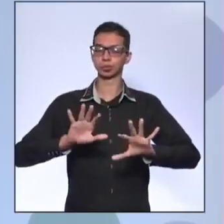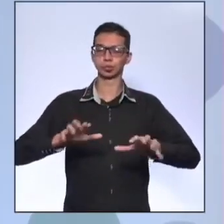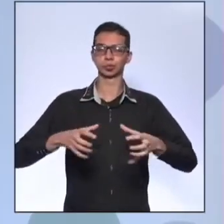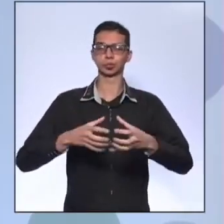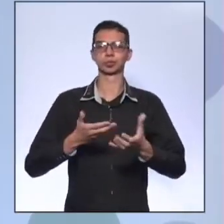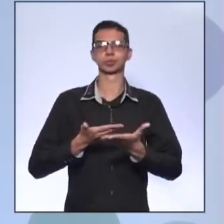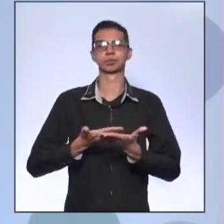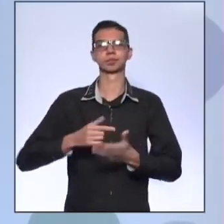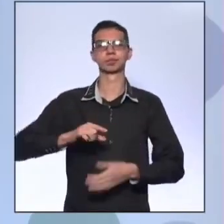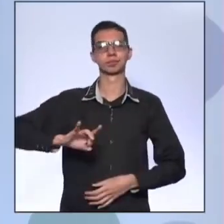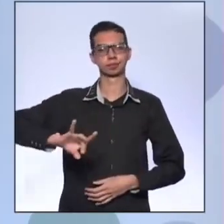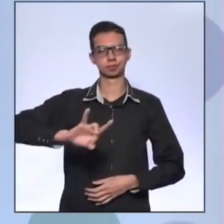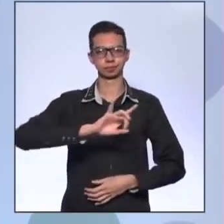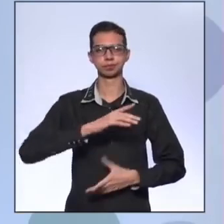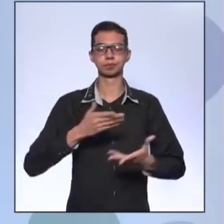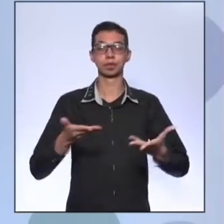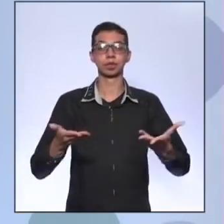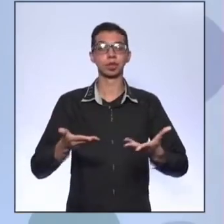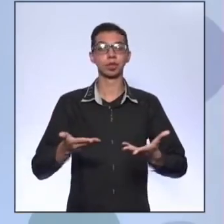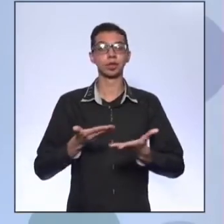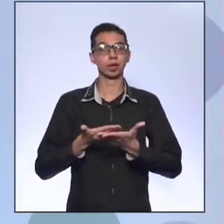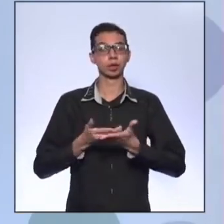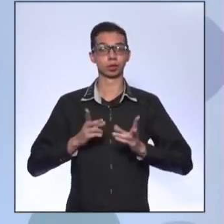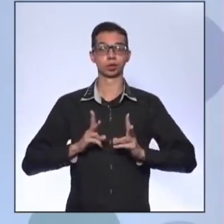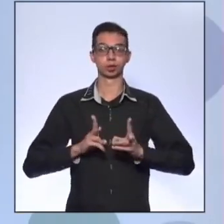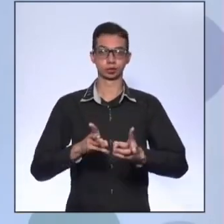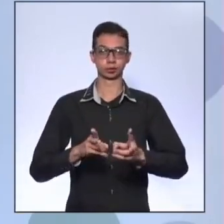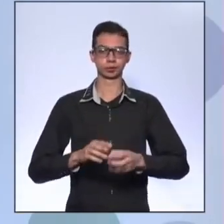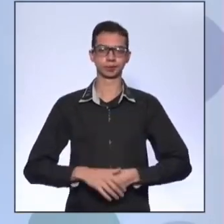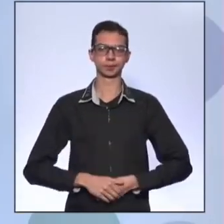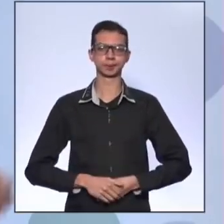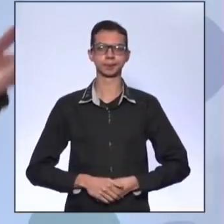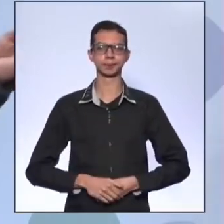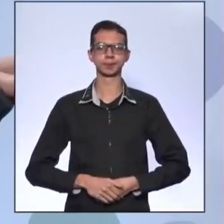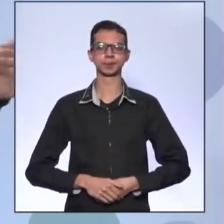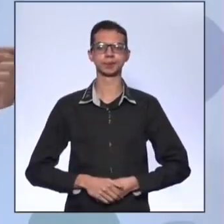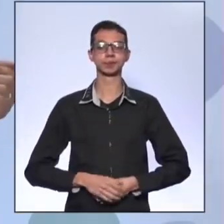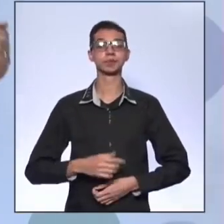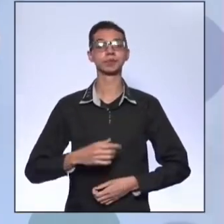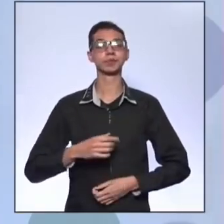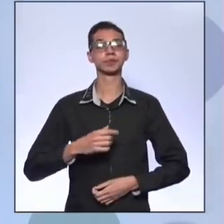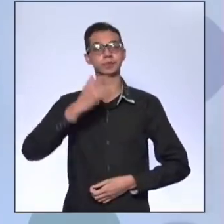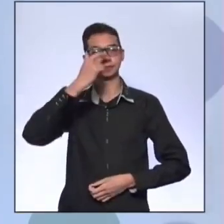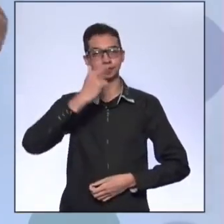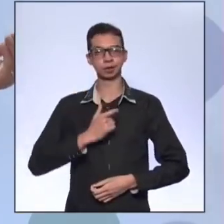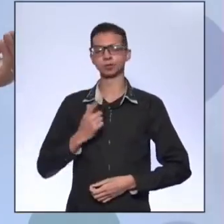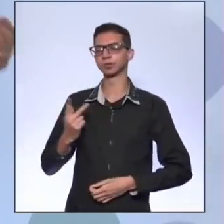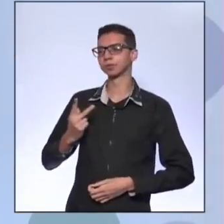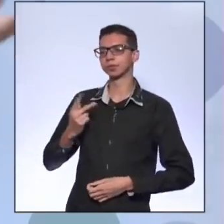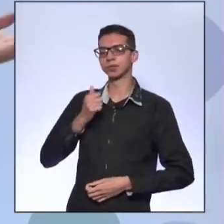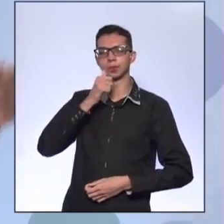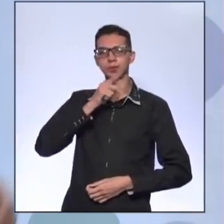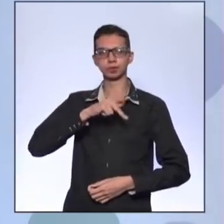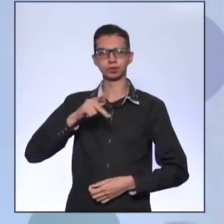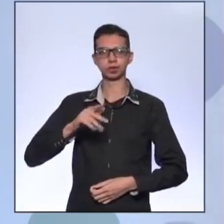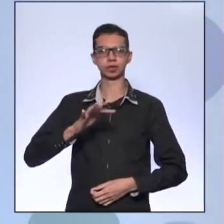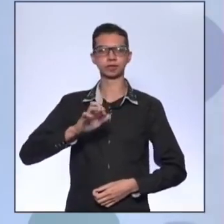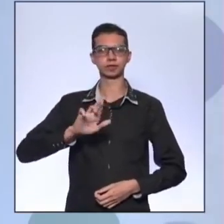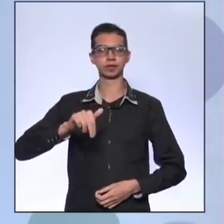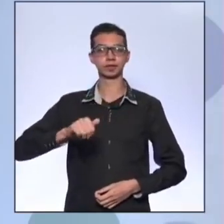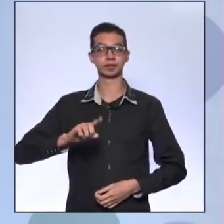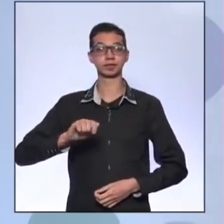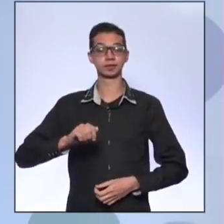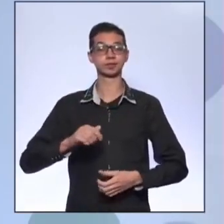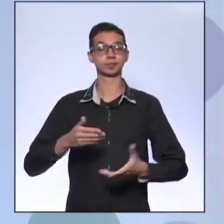aulas anteriores. Estou aqui hoje com a professora Fernanda Borges, que vai fazer a mediação para nós pelo chat. Boa